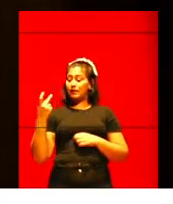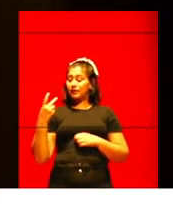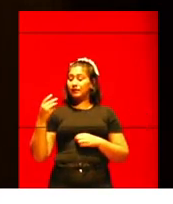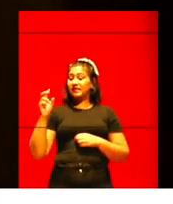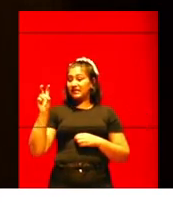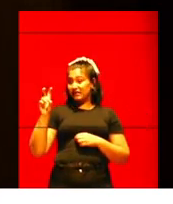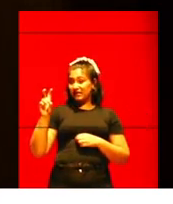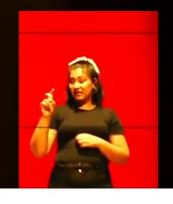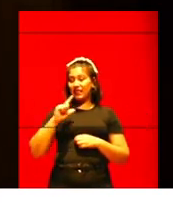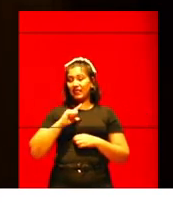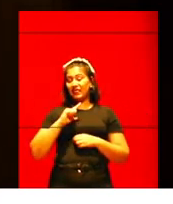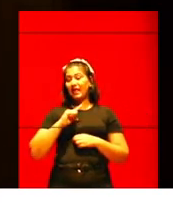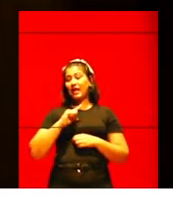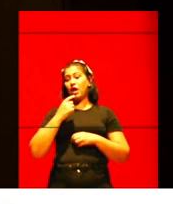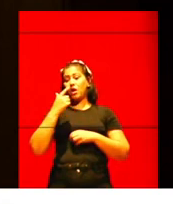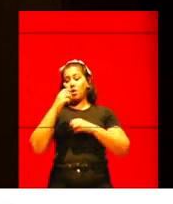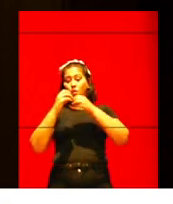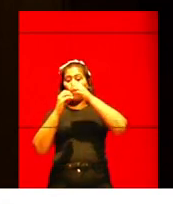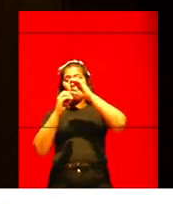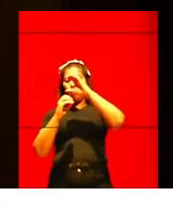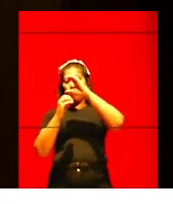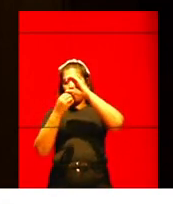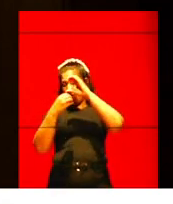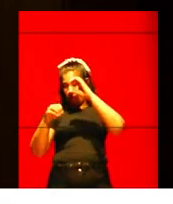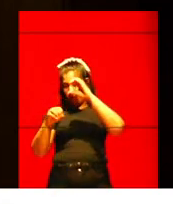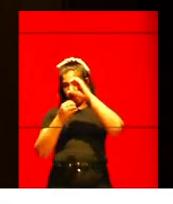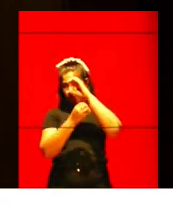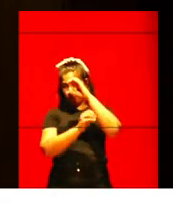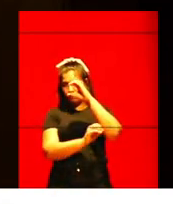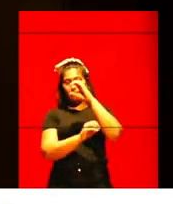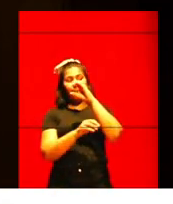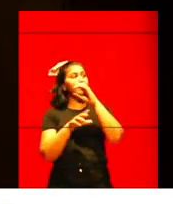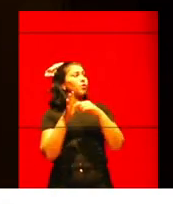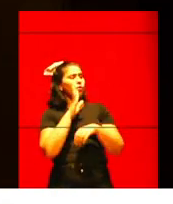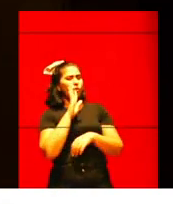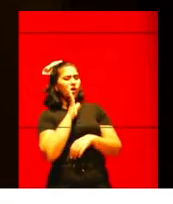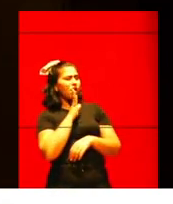ramificação. Quem sabe que ramificação é aquela?